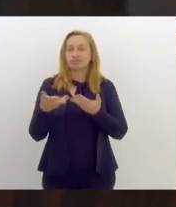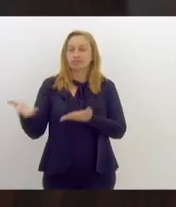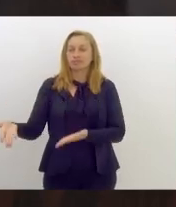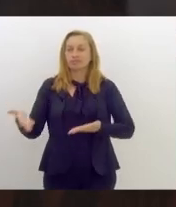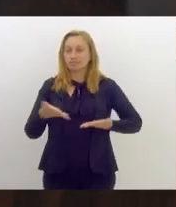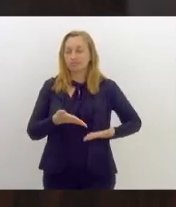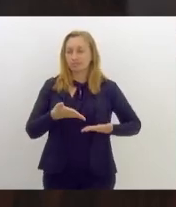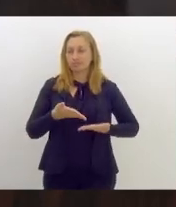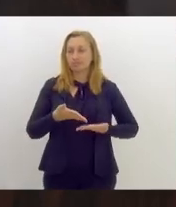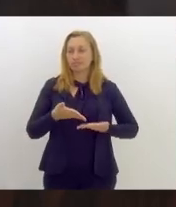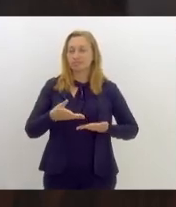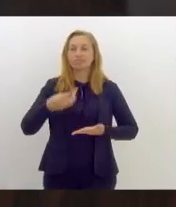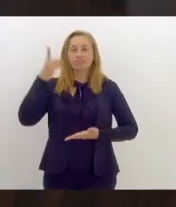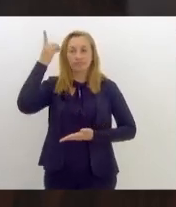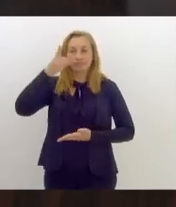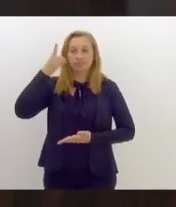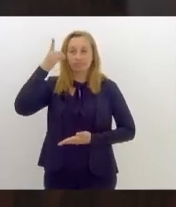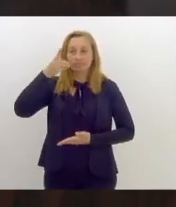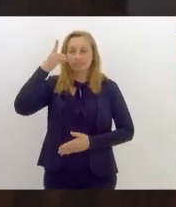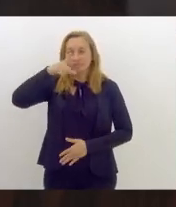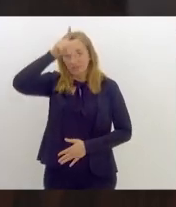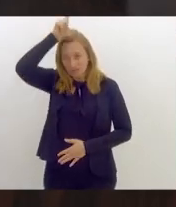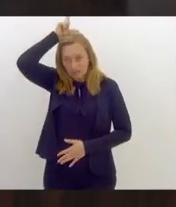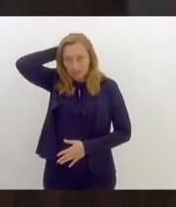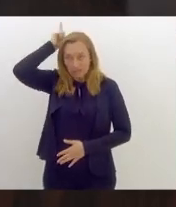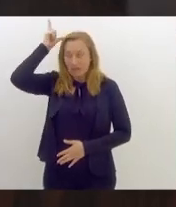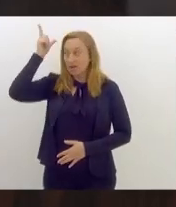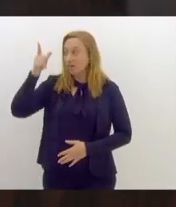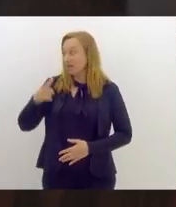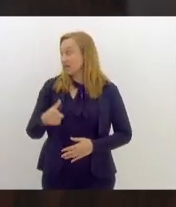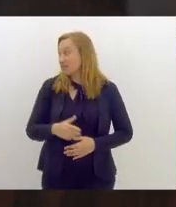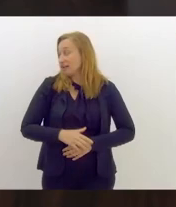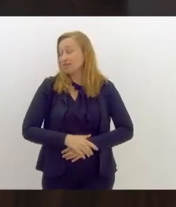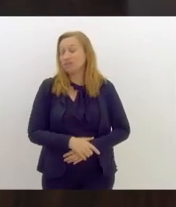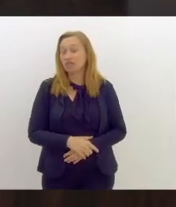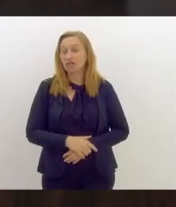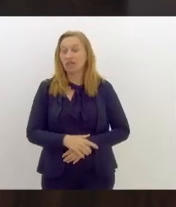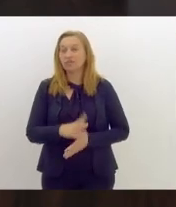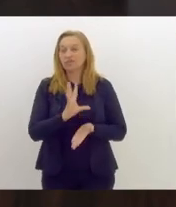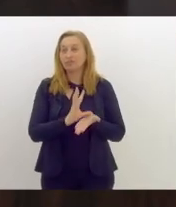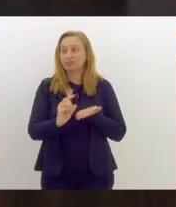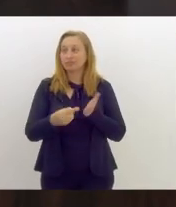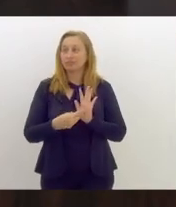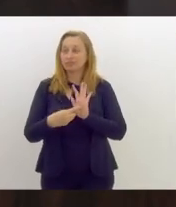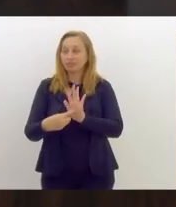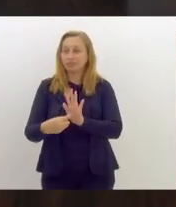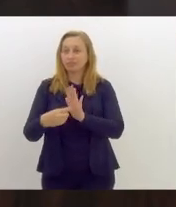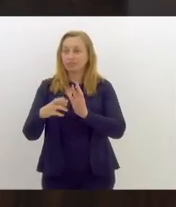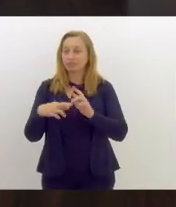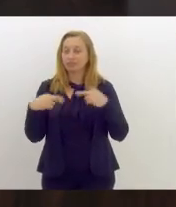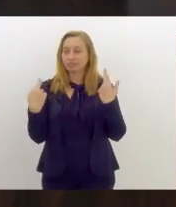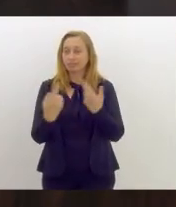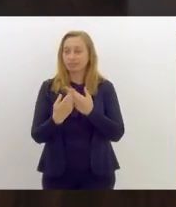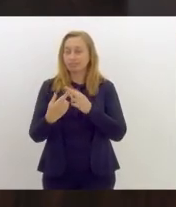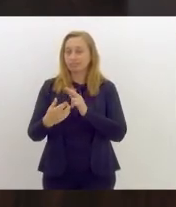o ilustre Deputado Luiz Paulo Correia da Rocha para fazer a leitura da ata da sessão anterior